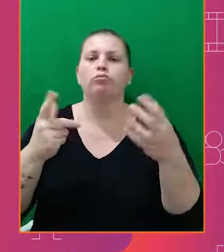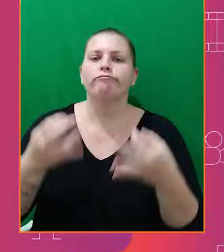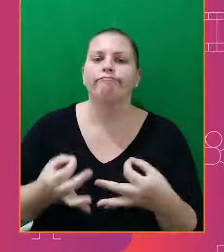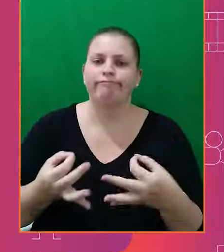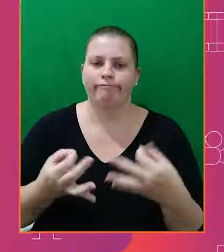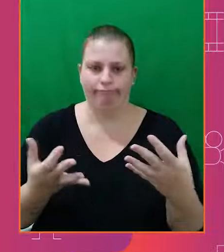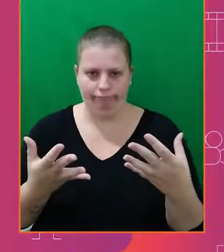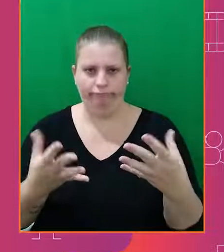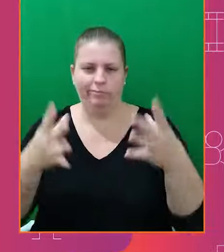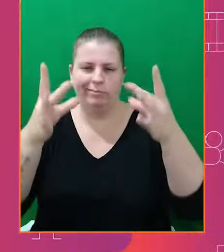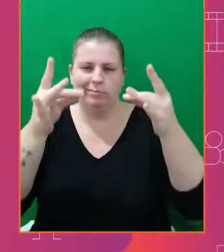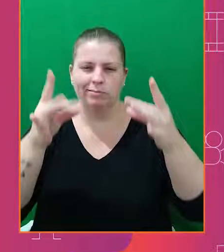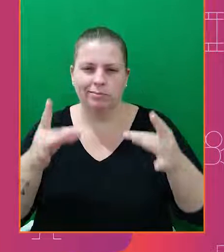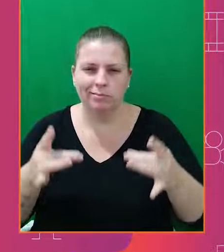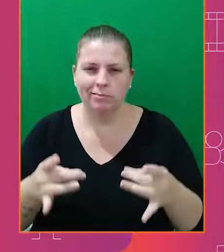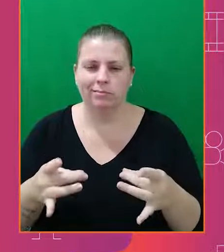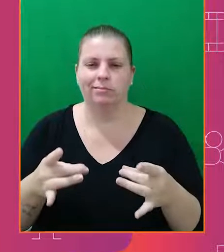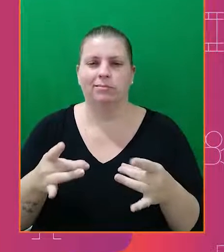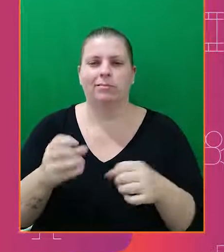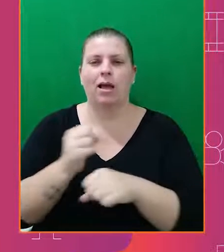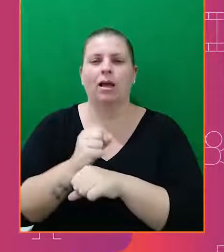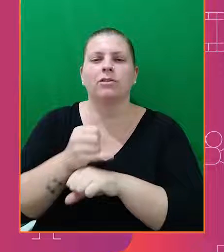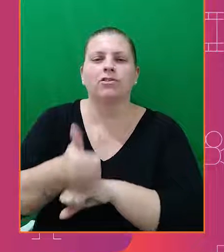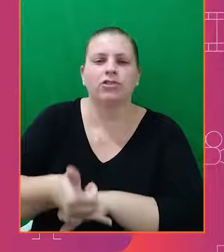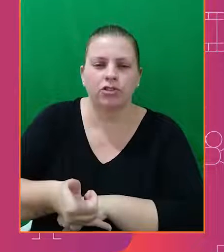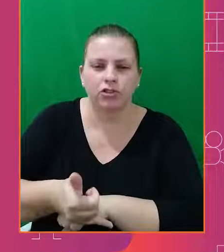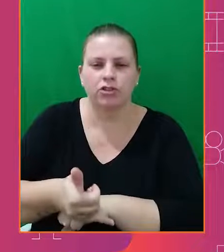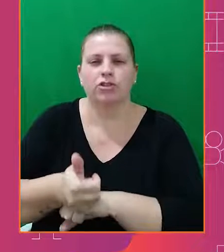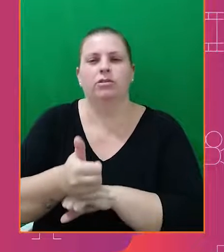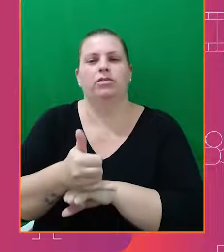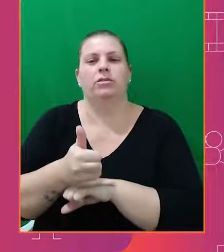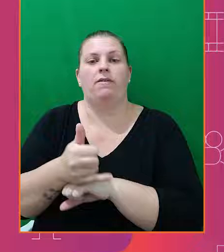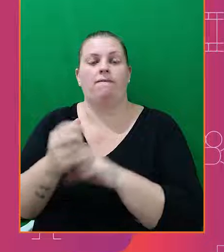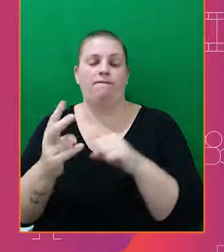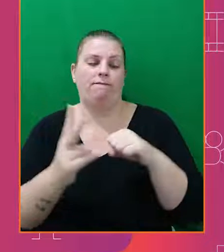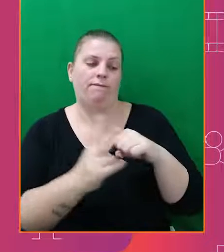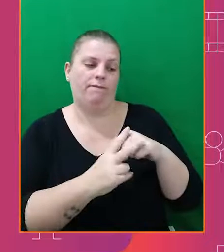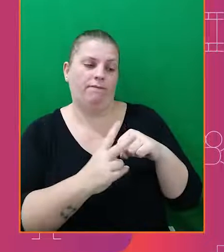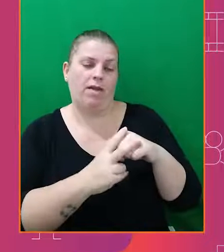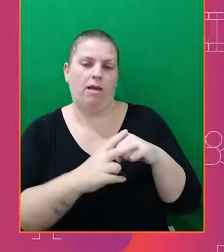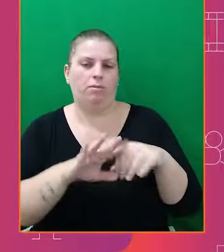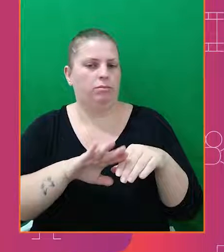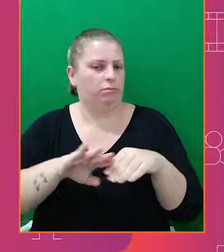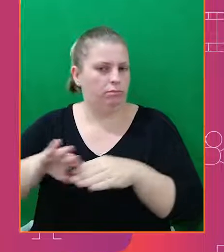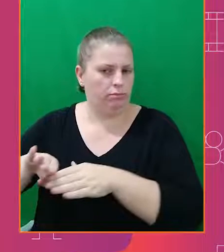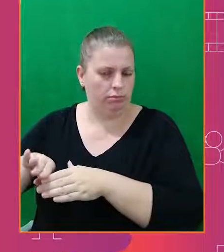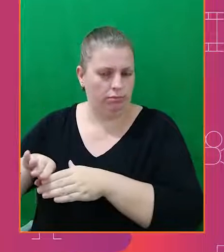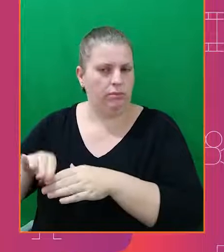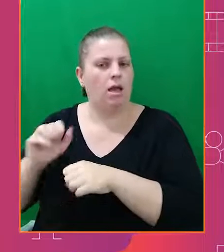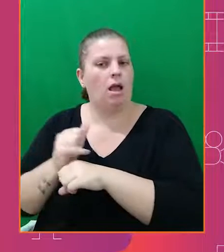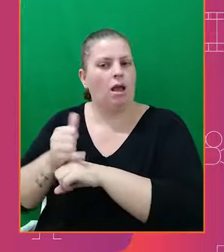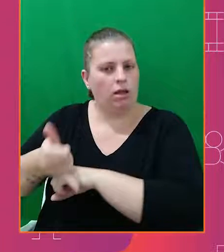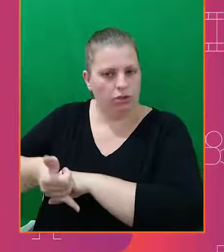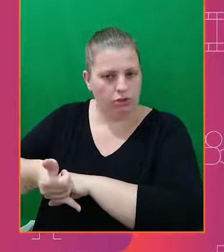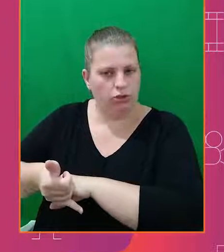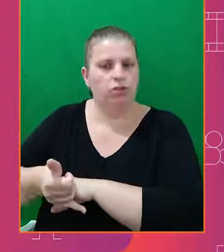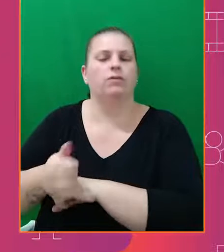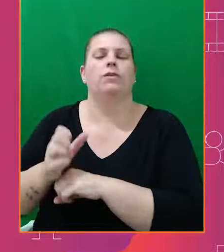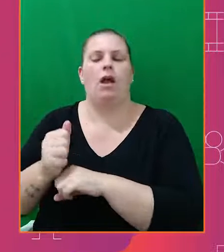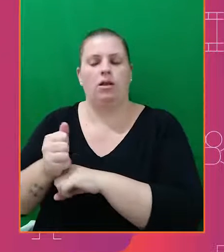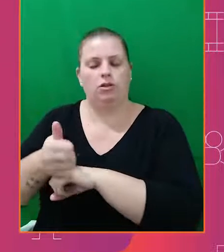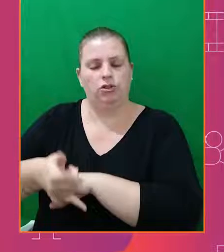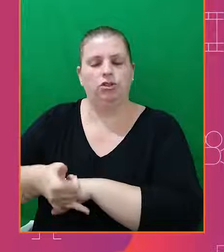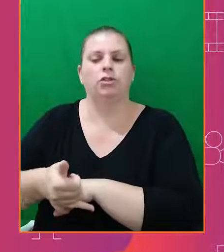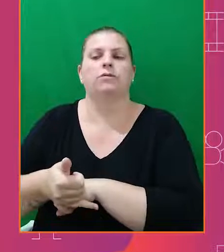suas ações. Por isso é o momento de escrever com adjetivos e deixar os verbos de lado. É esse conjunto de informações